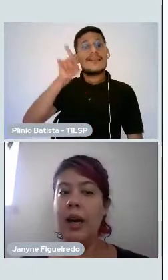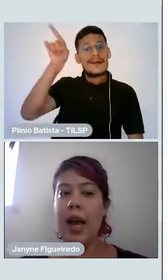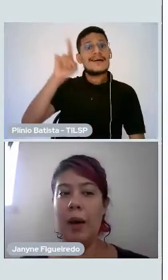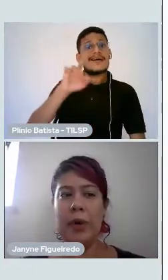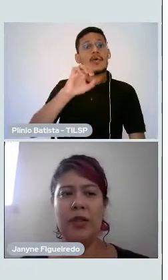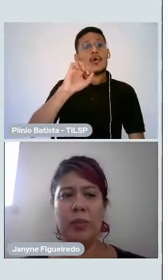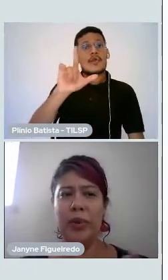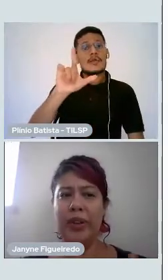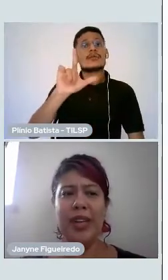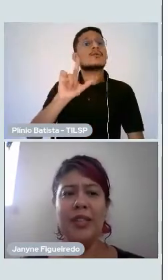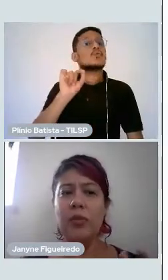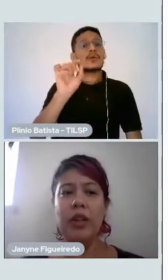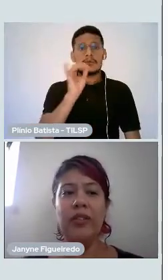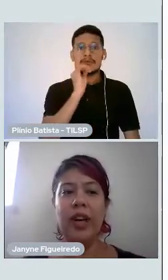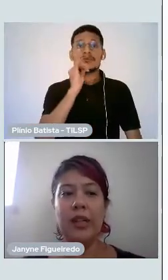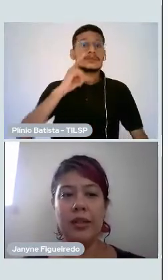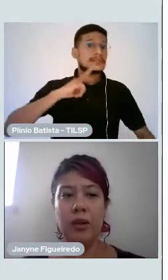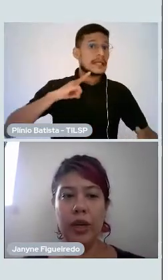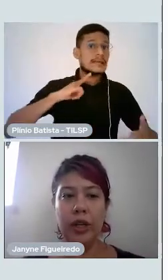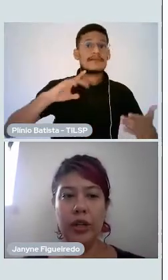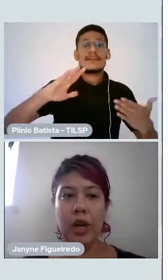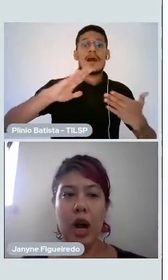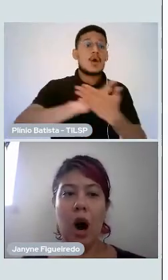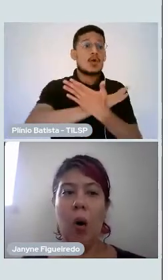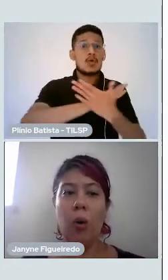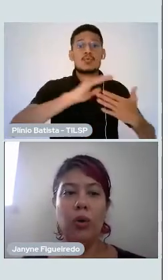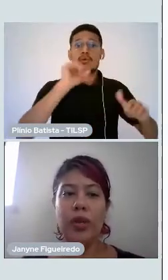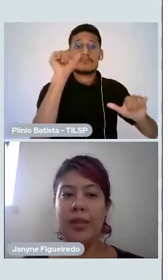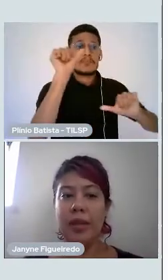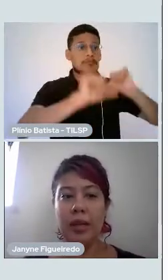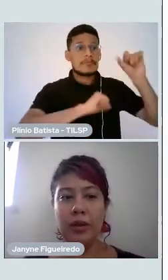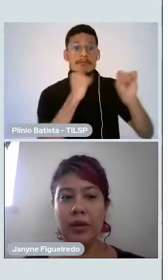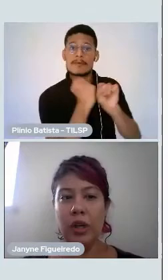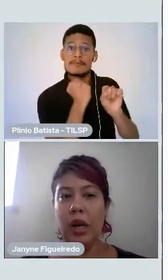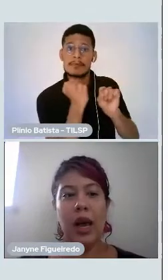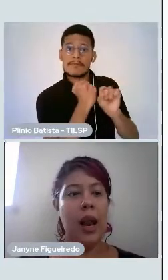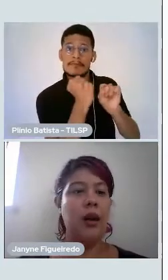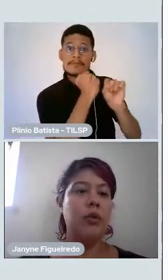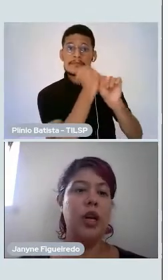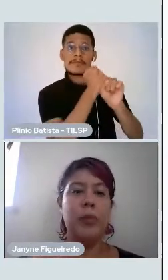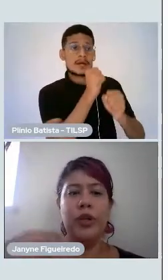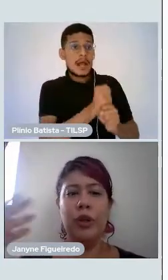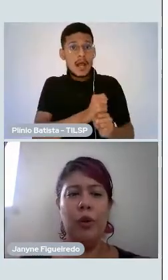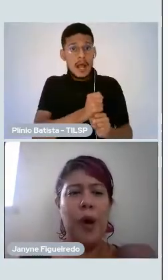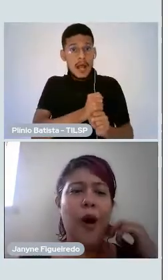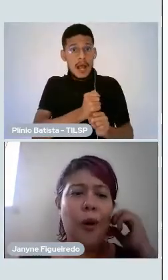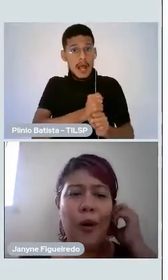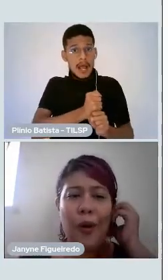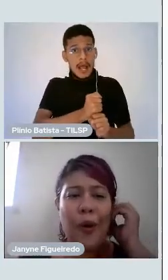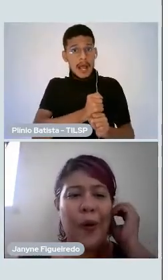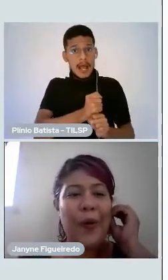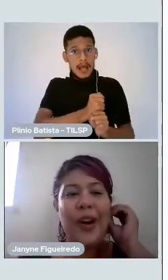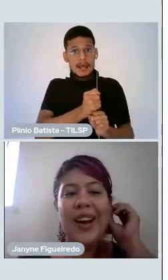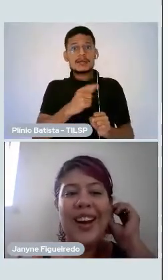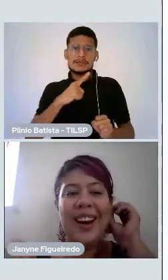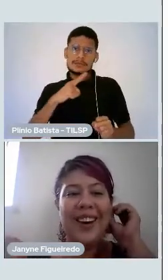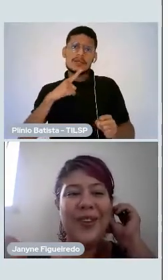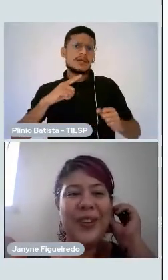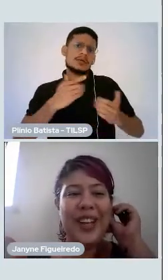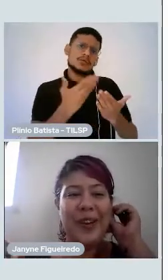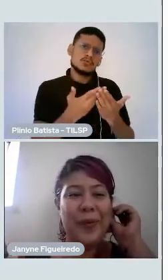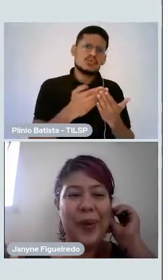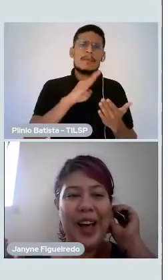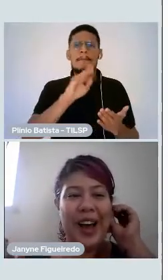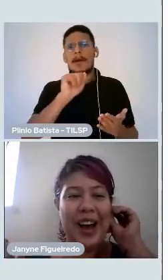Olinda, ela passou por diversas modificações ao longo dos anos. ela contempla estilo barroco,